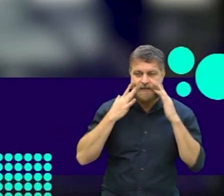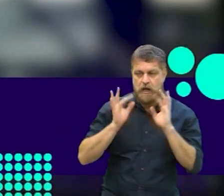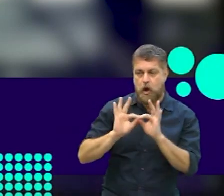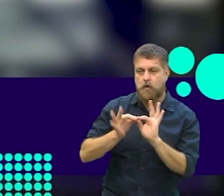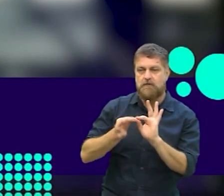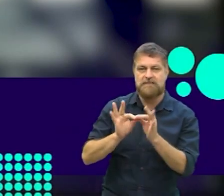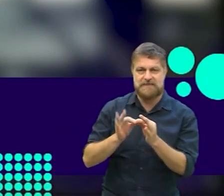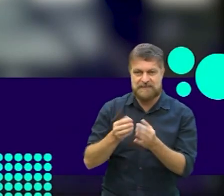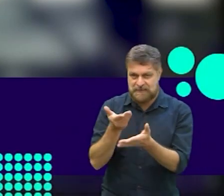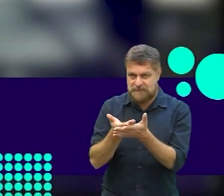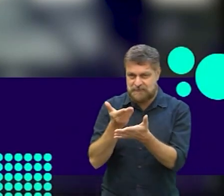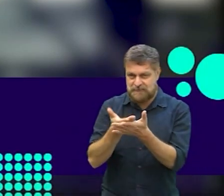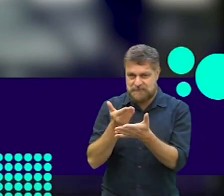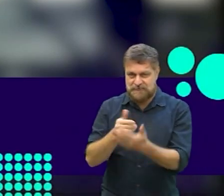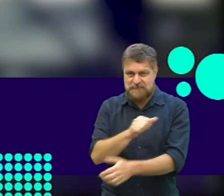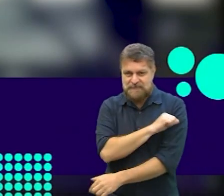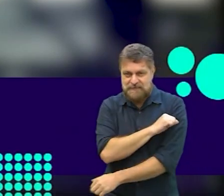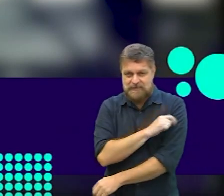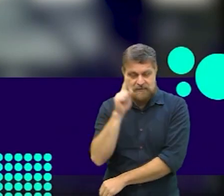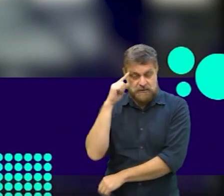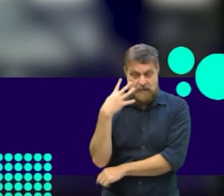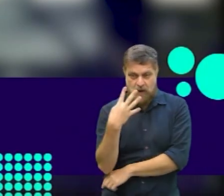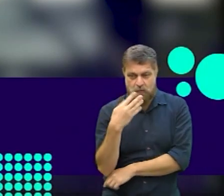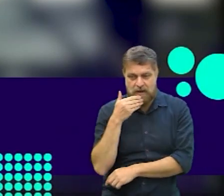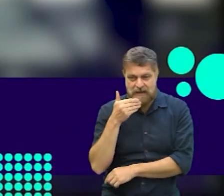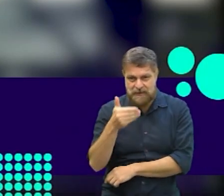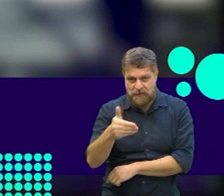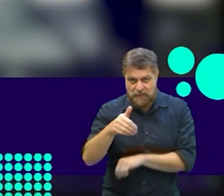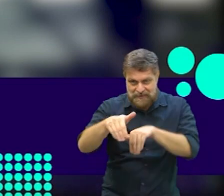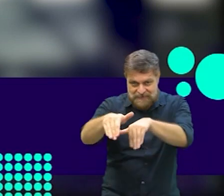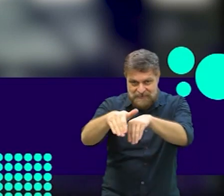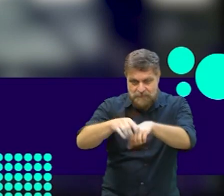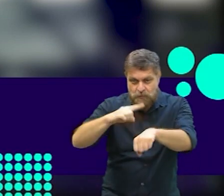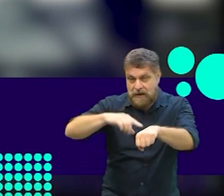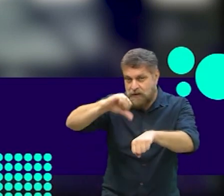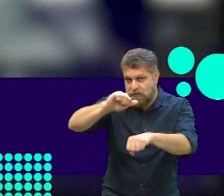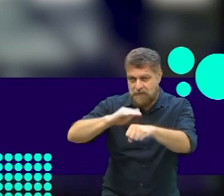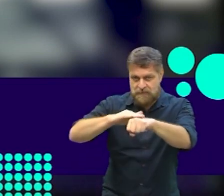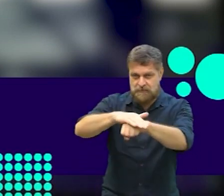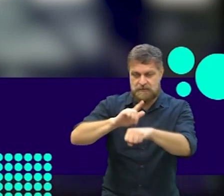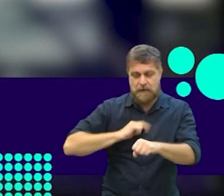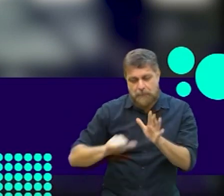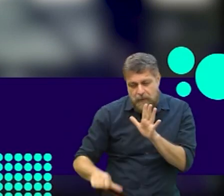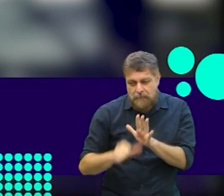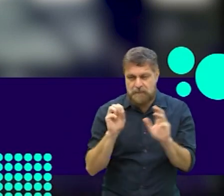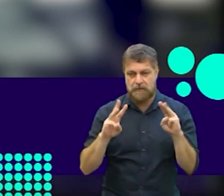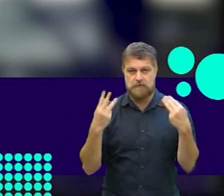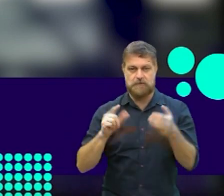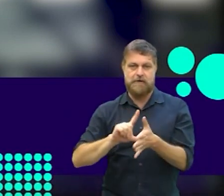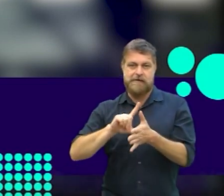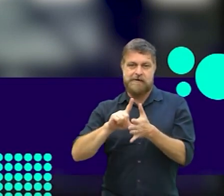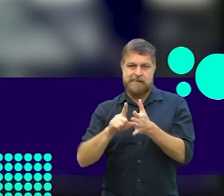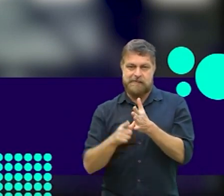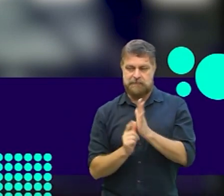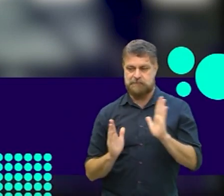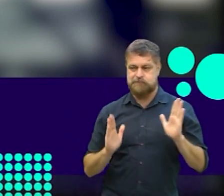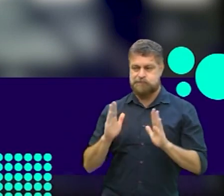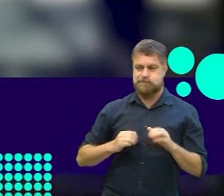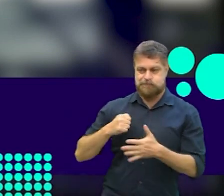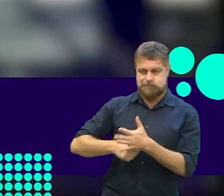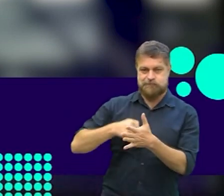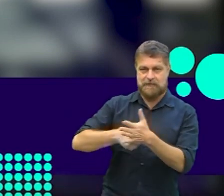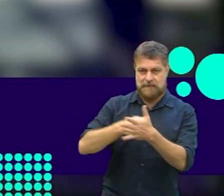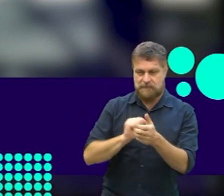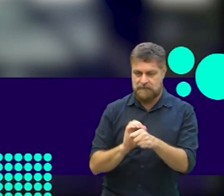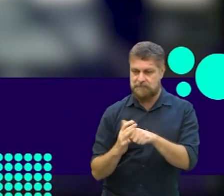de Estudante, dia 4 de setembro, já está chegando às 9 da noite. Vai ser meu primeiro show depois dessa luta aí, né?